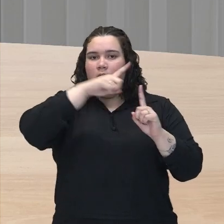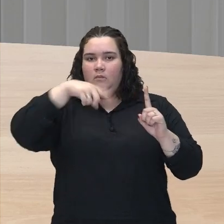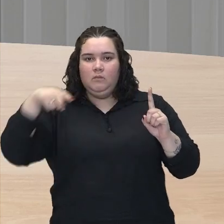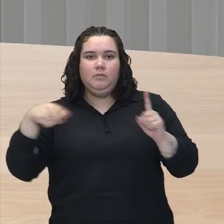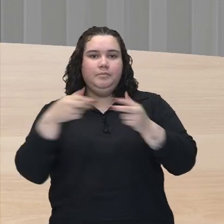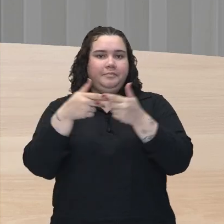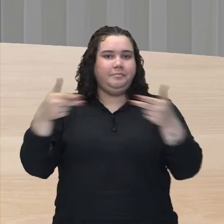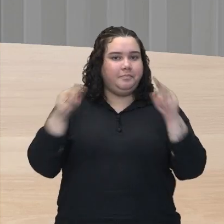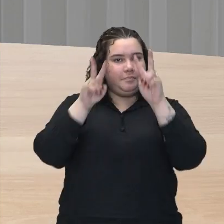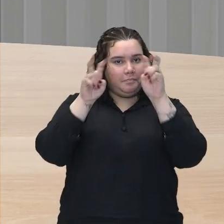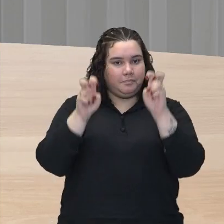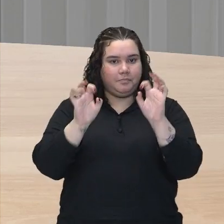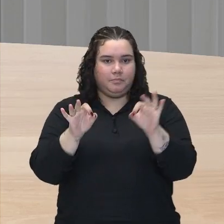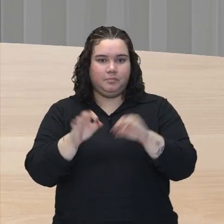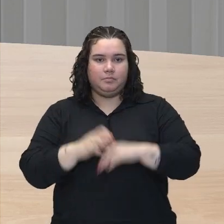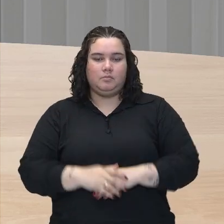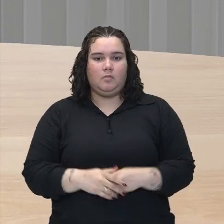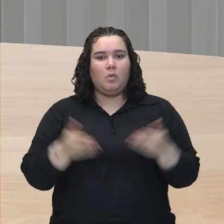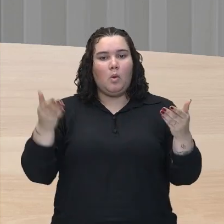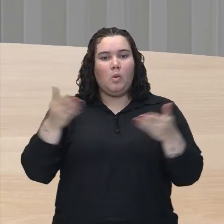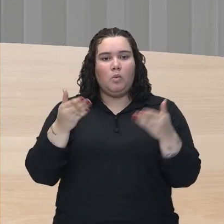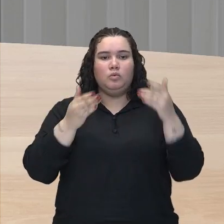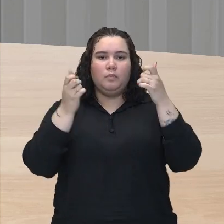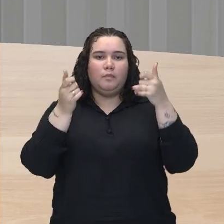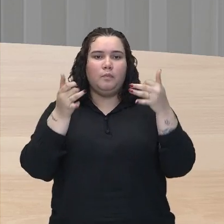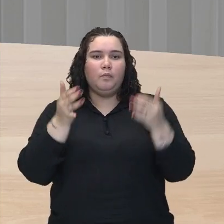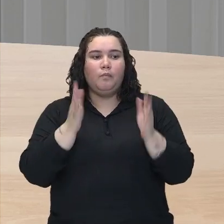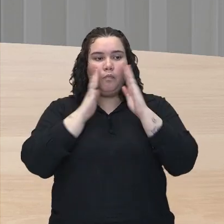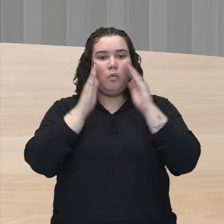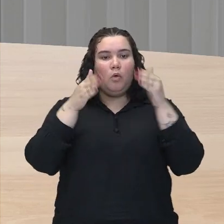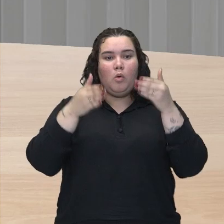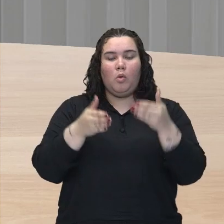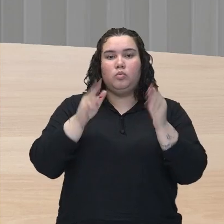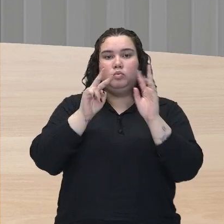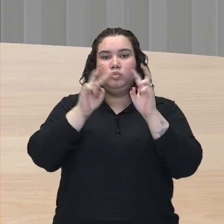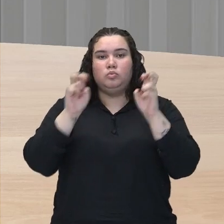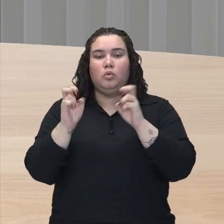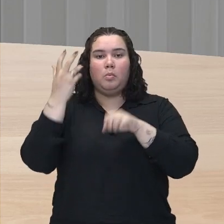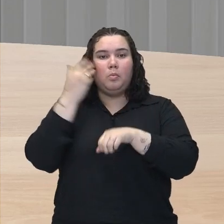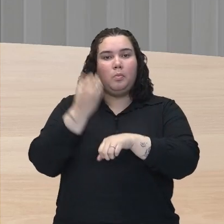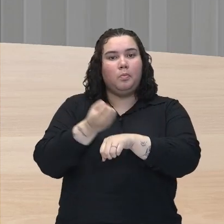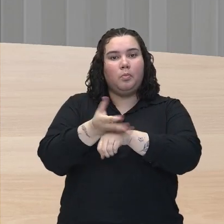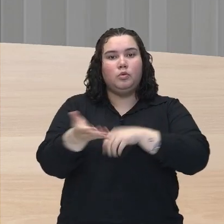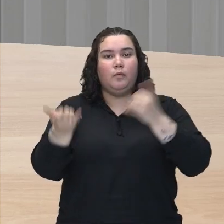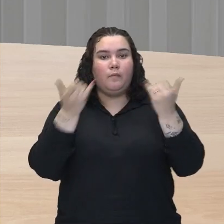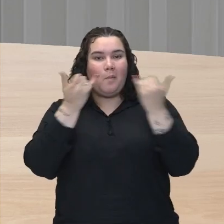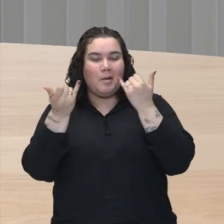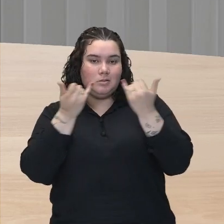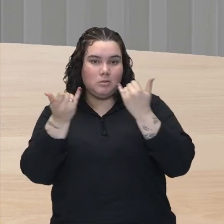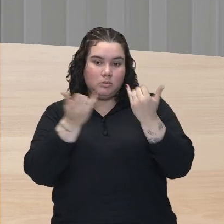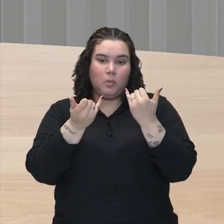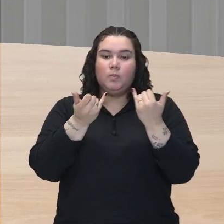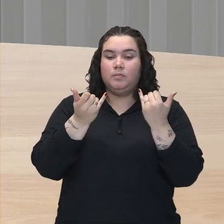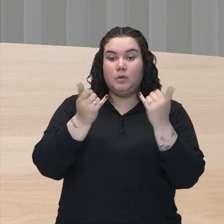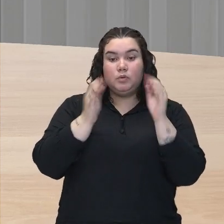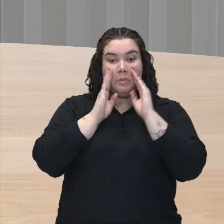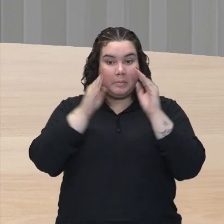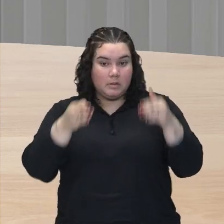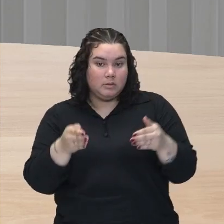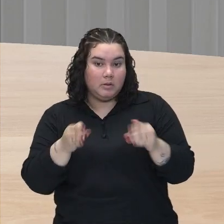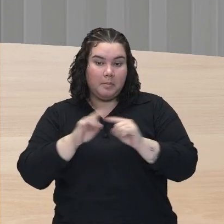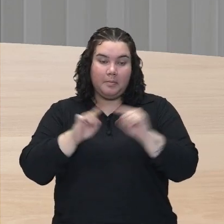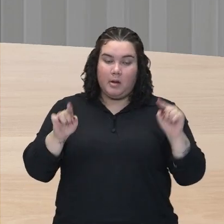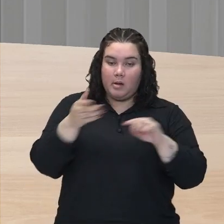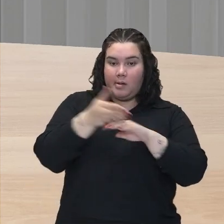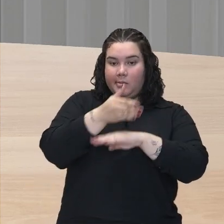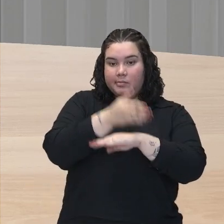sobre os podcasts noticiosos, que falam sobre notícias, reportagens, são muito específicos, mas antes a gente vai